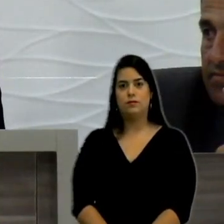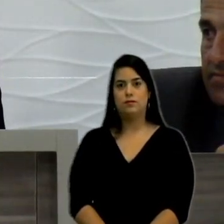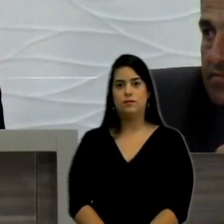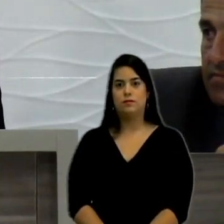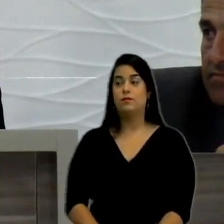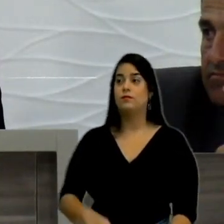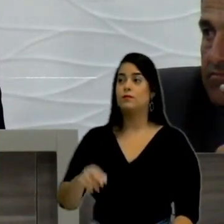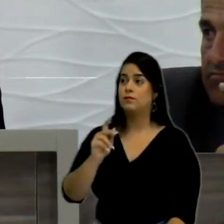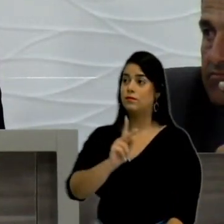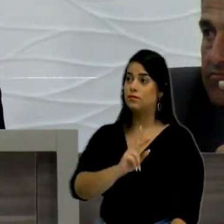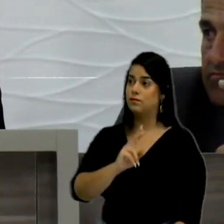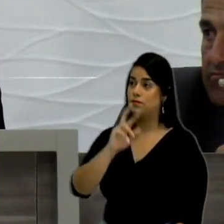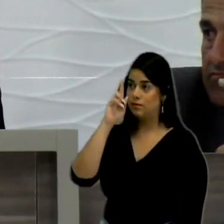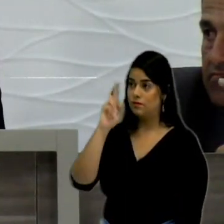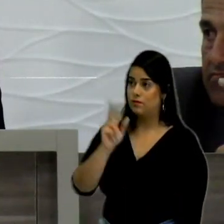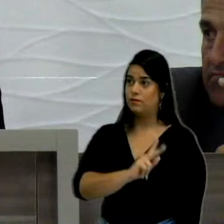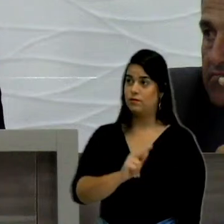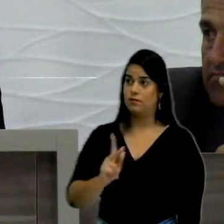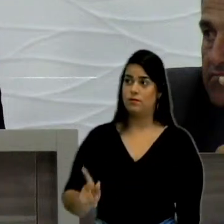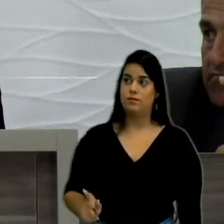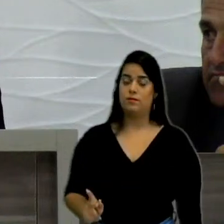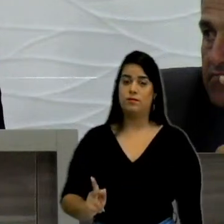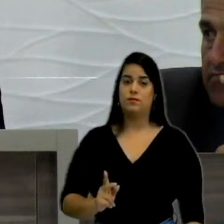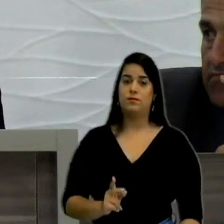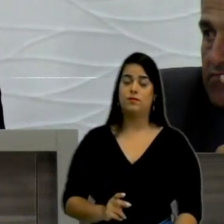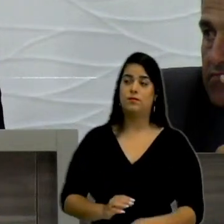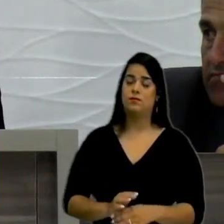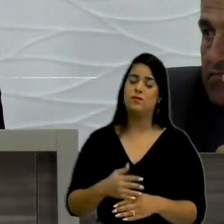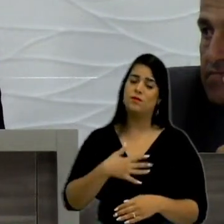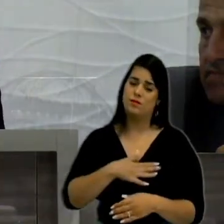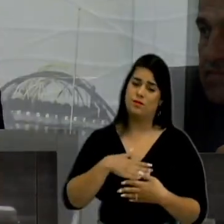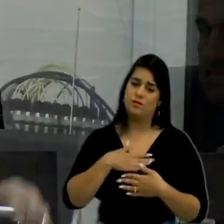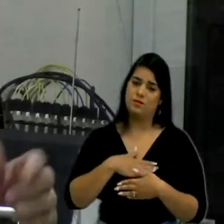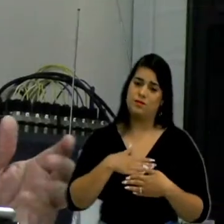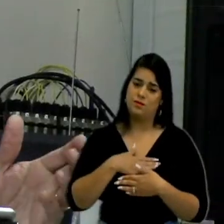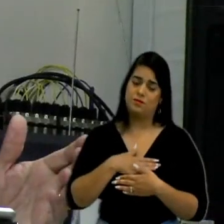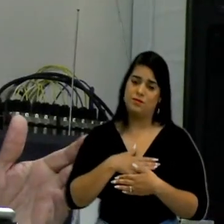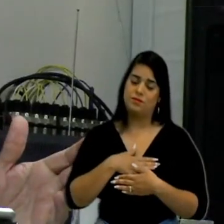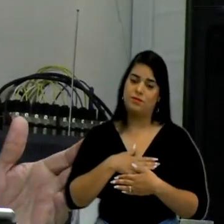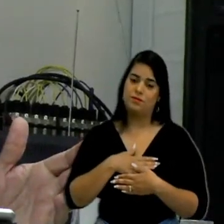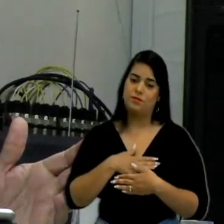Senhor presidente, já que não foi apresentado pelos demais vereadores, eu gostaria de estender